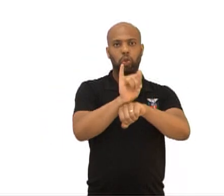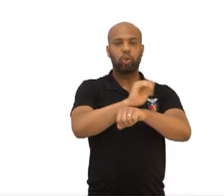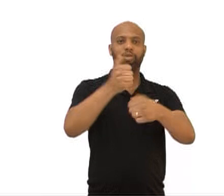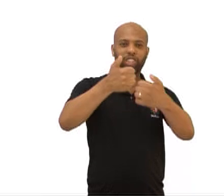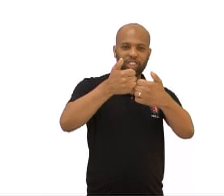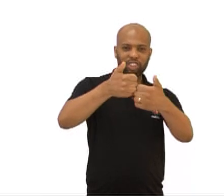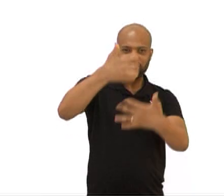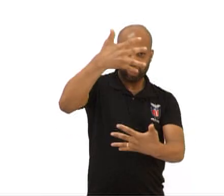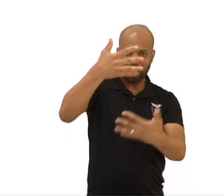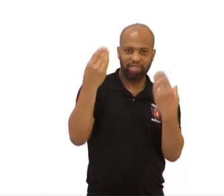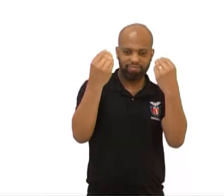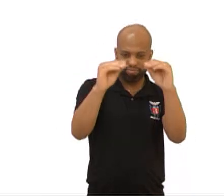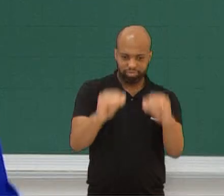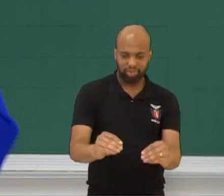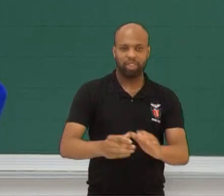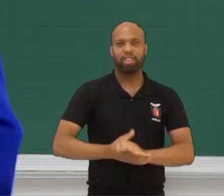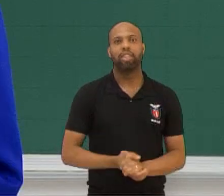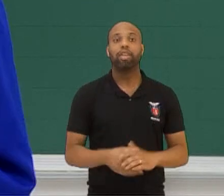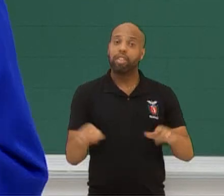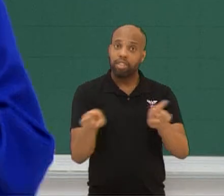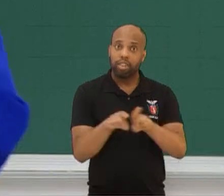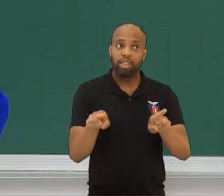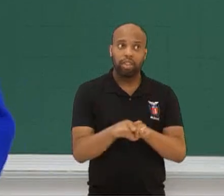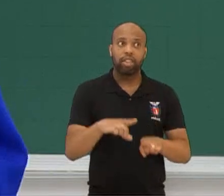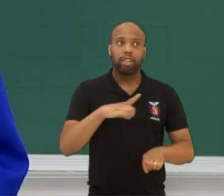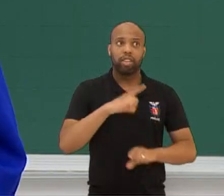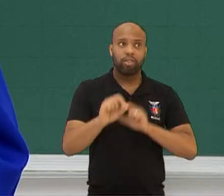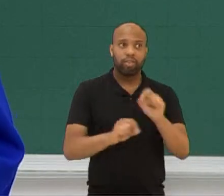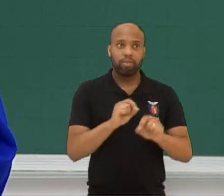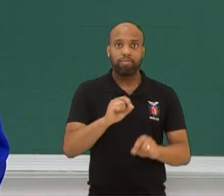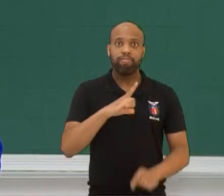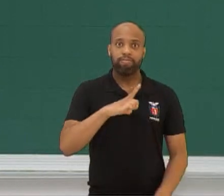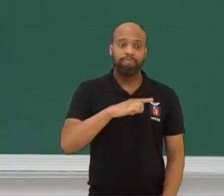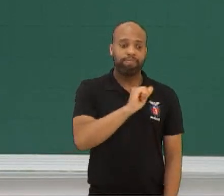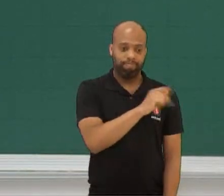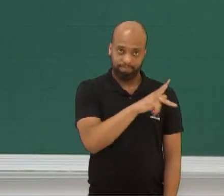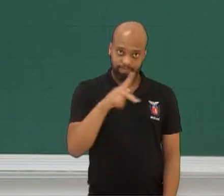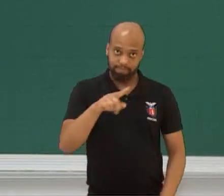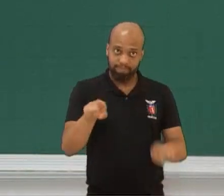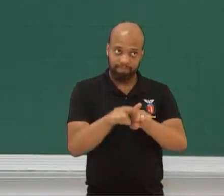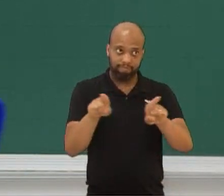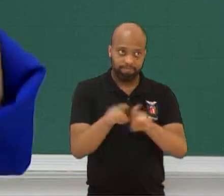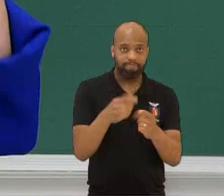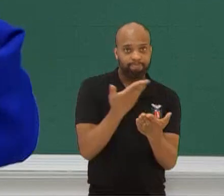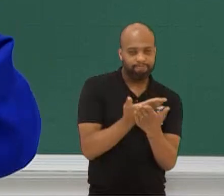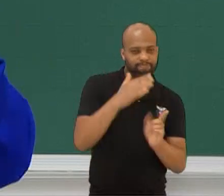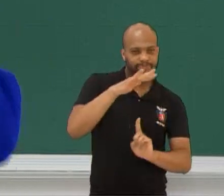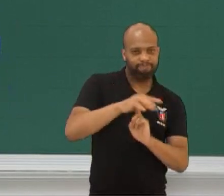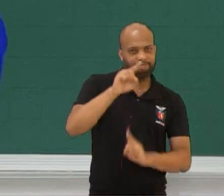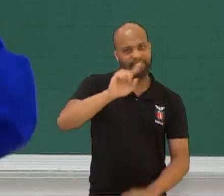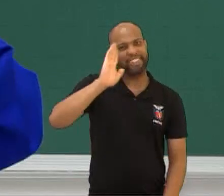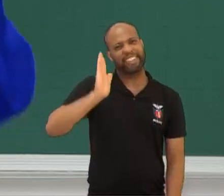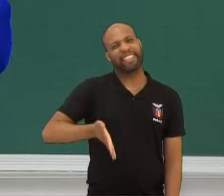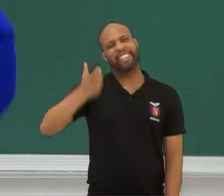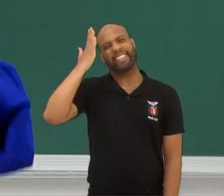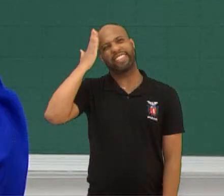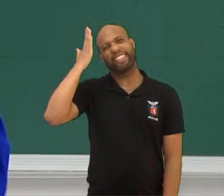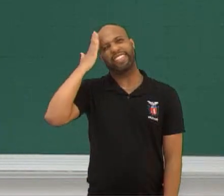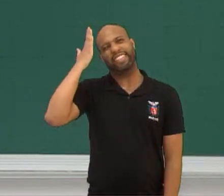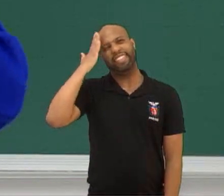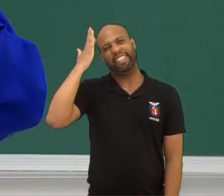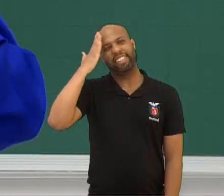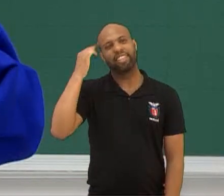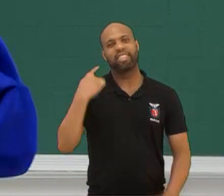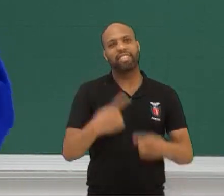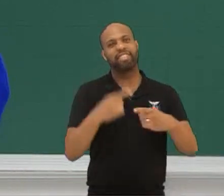via YouTube. Além disso, nós também temos as inserções através dos aplicativos, que vocês já estão literalmente fartos de tanto